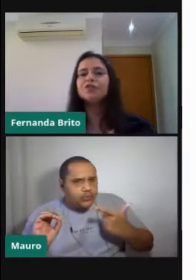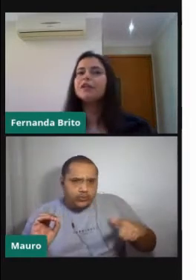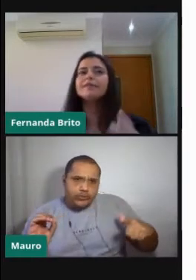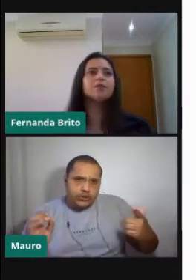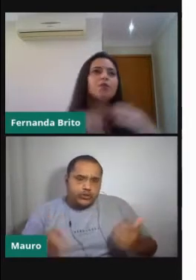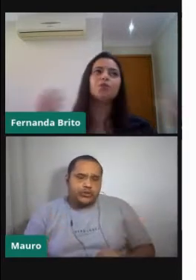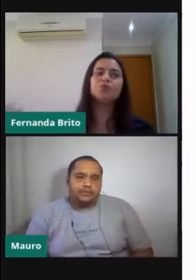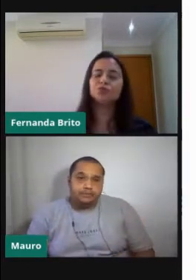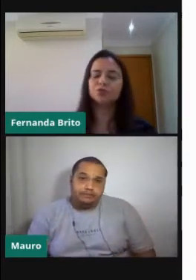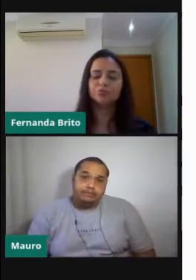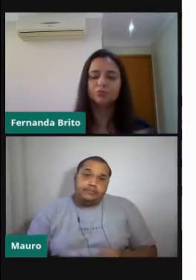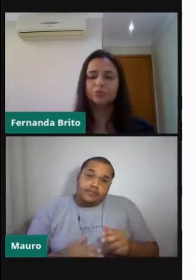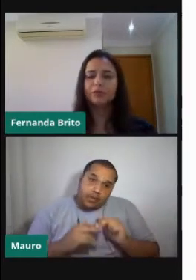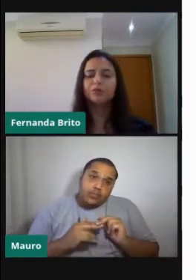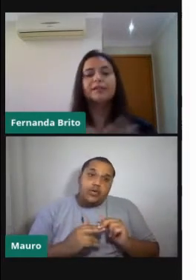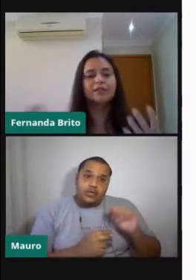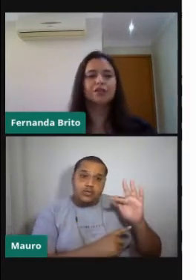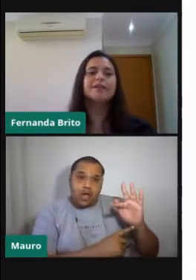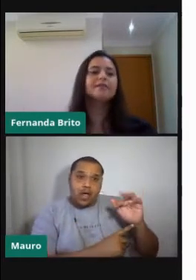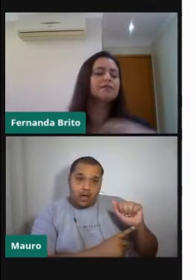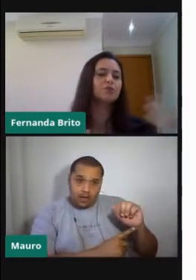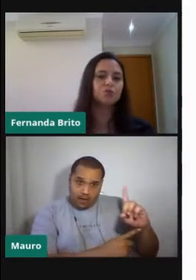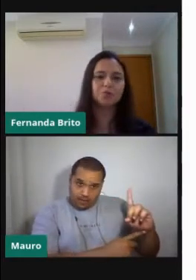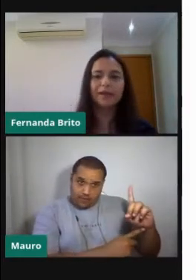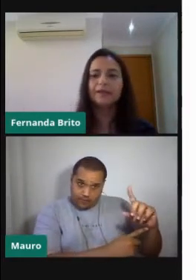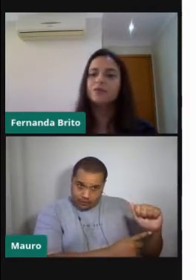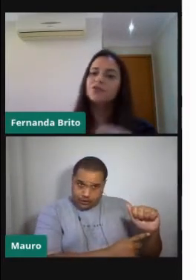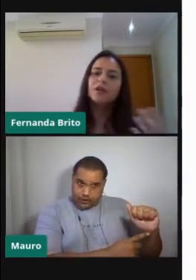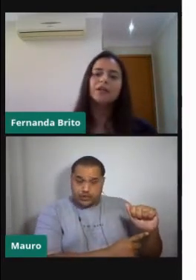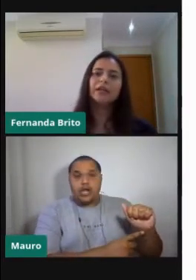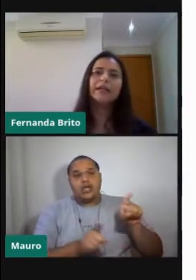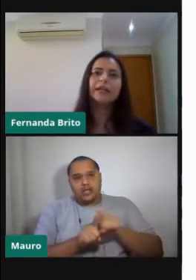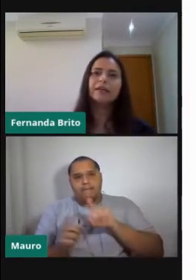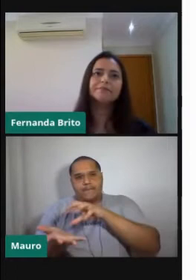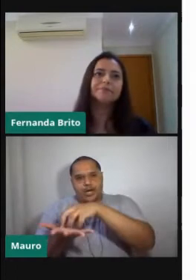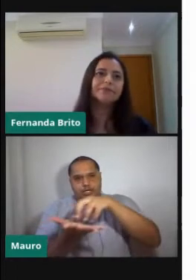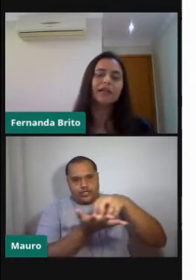Então, o FDA, assim como outras agências e outros países,